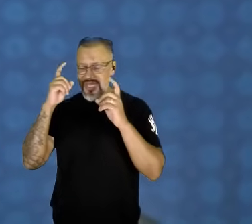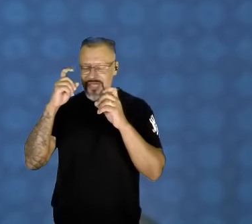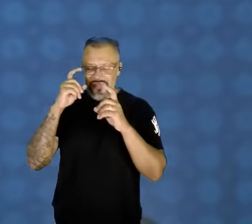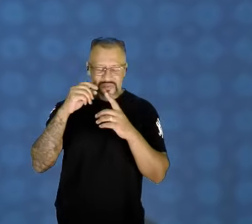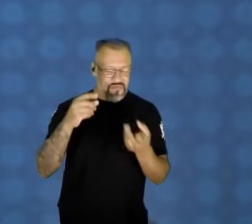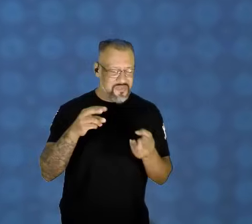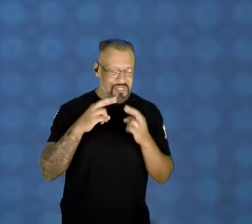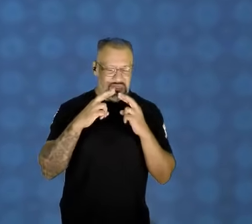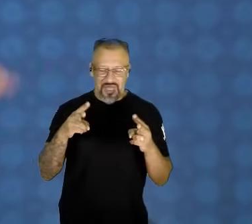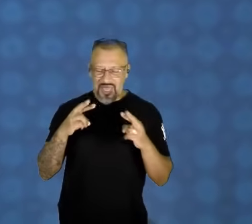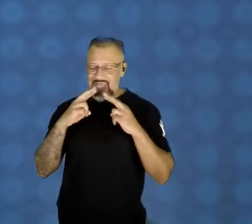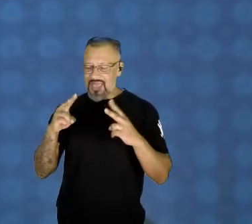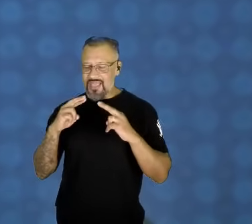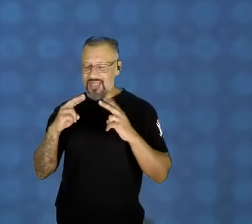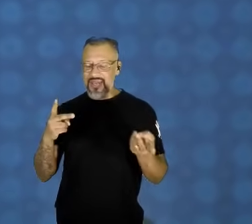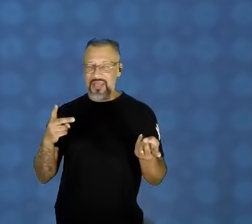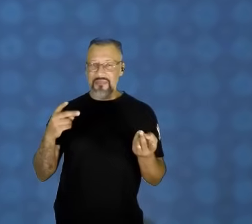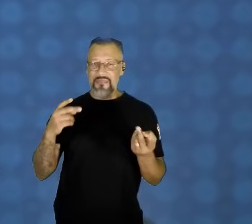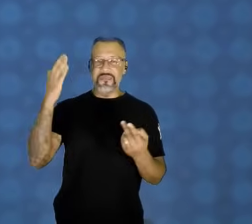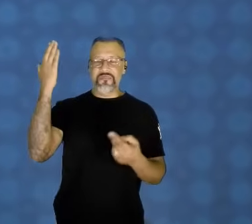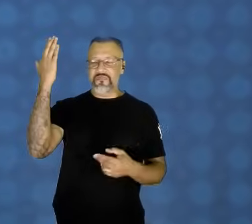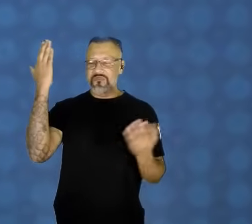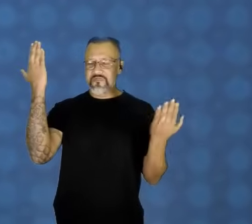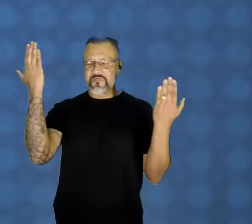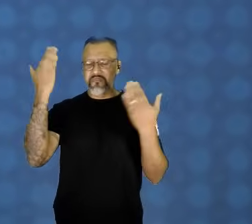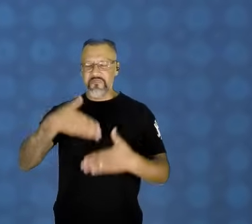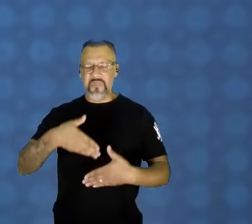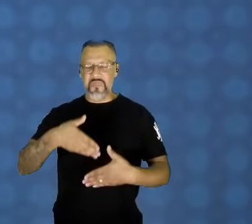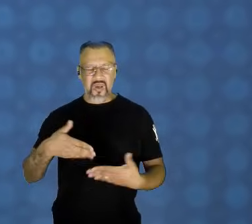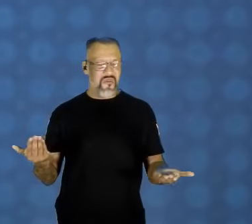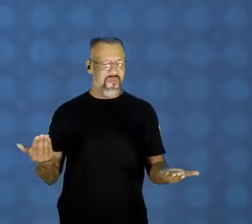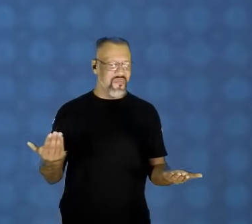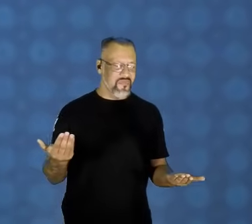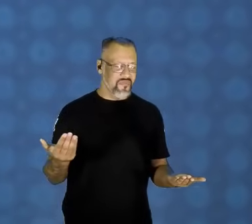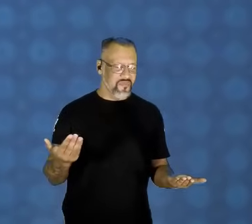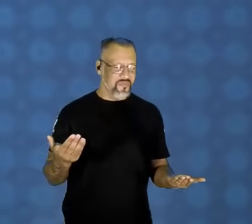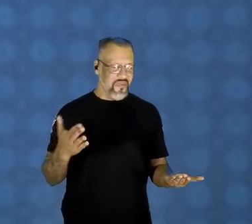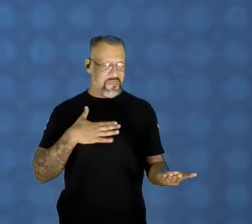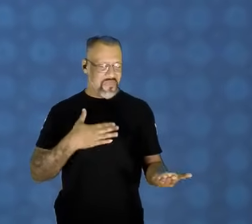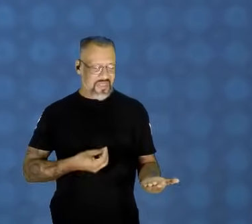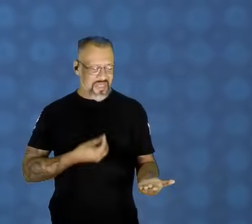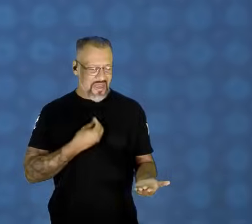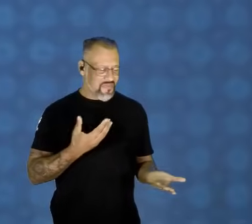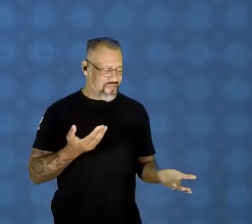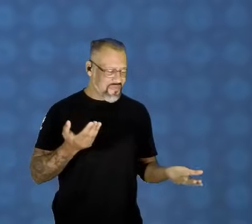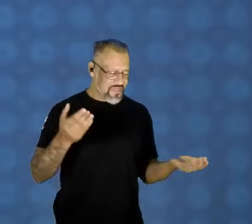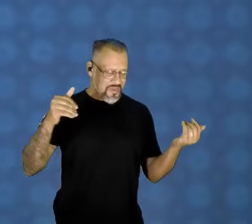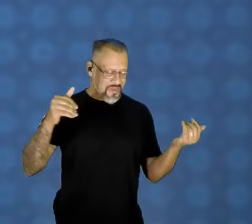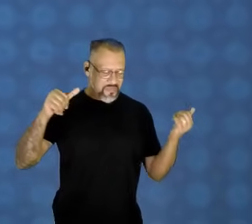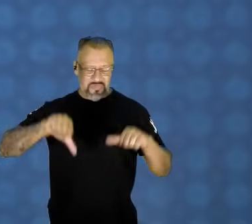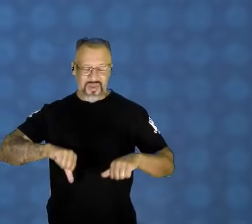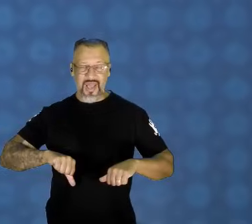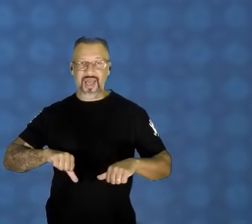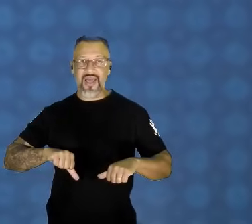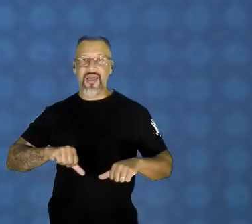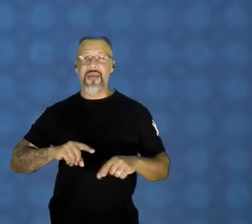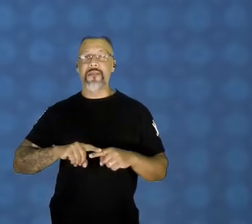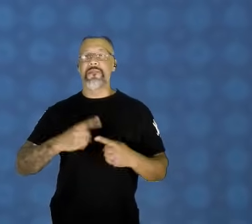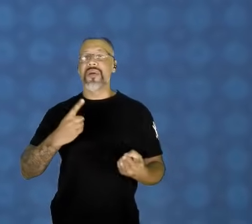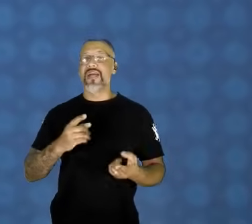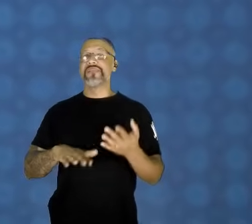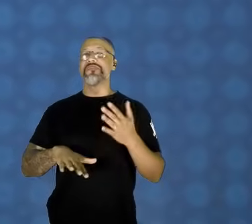reclamar demais das suas provas, porque talvez elas estão apertando você para acelerar aquilo que demoraria anos para você